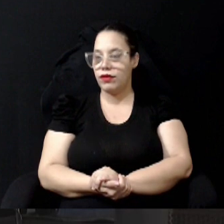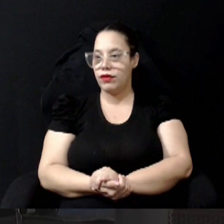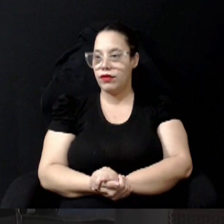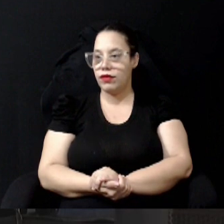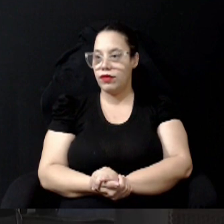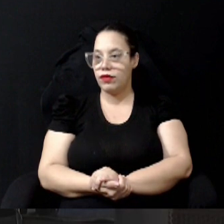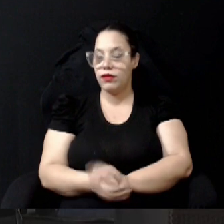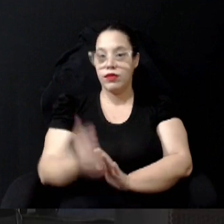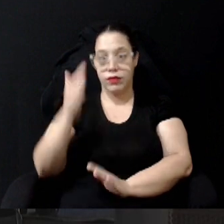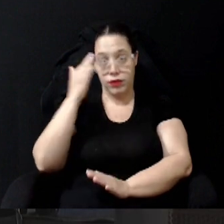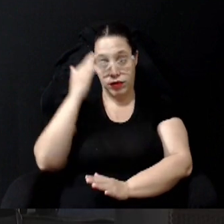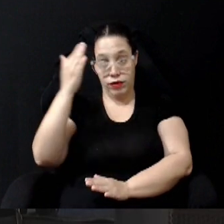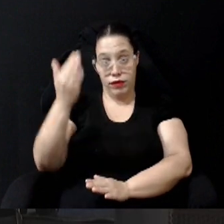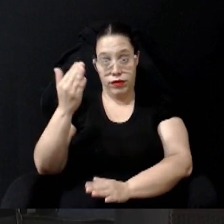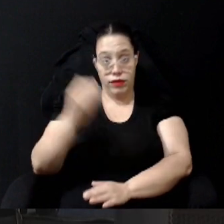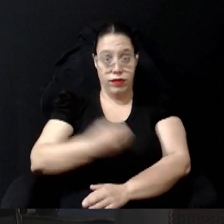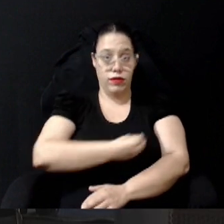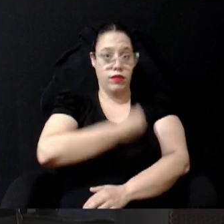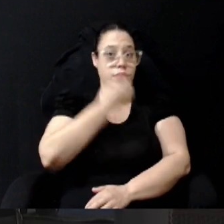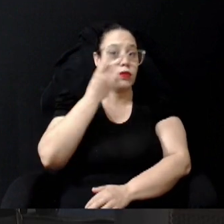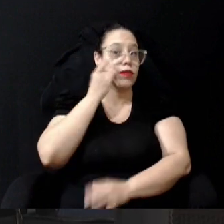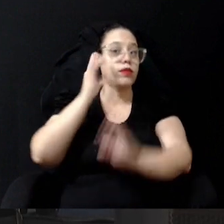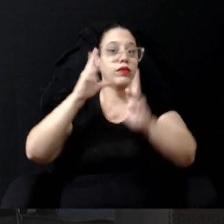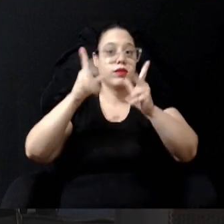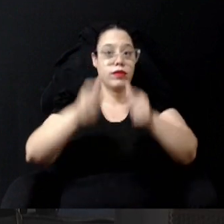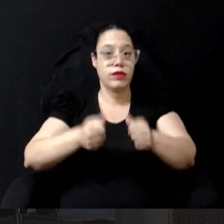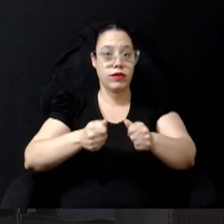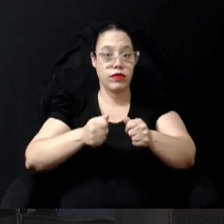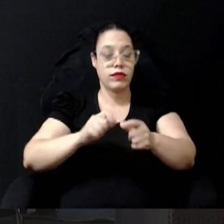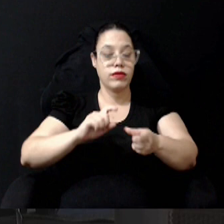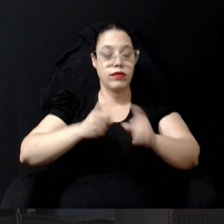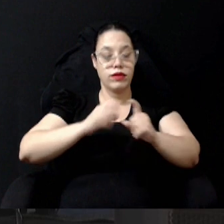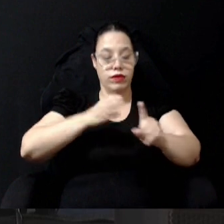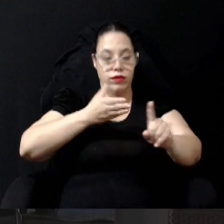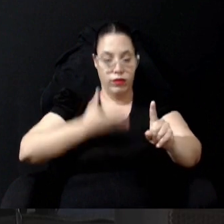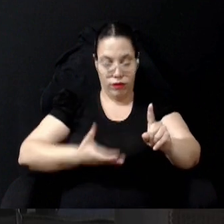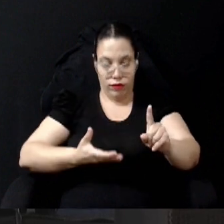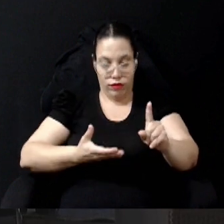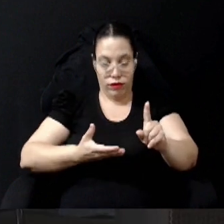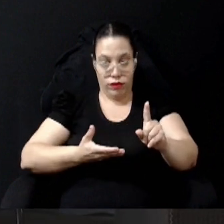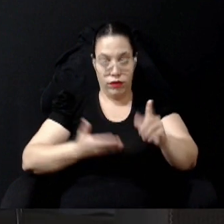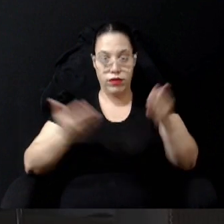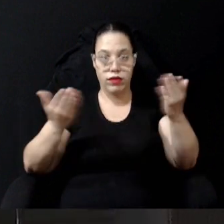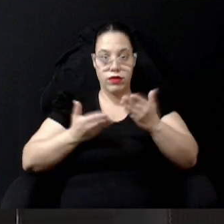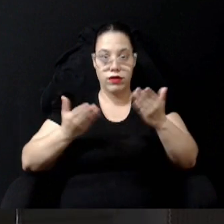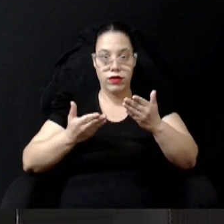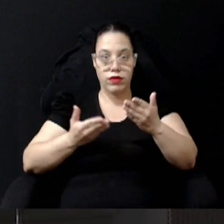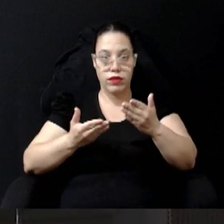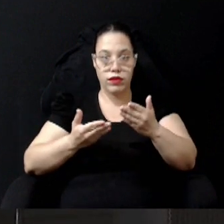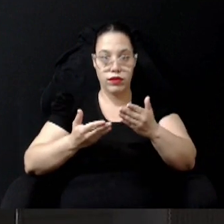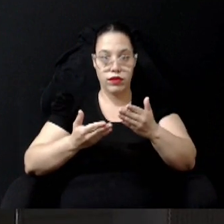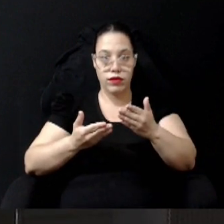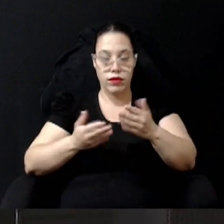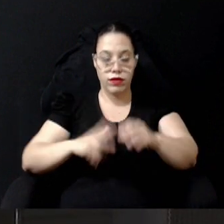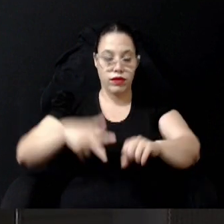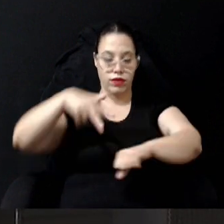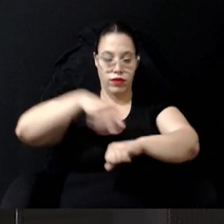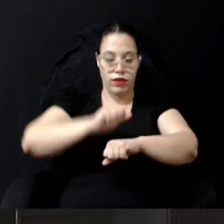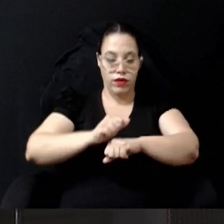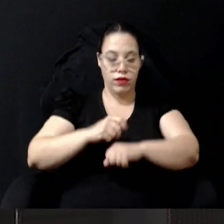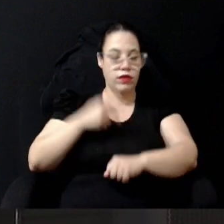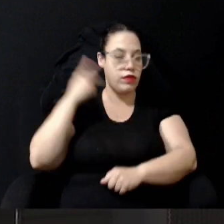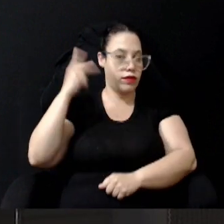Agradecemos a presença de todos nesta solenidade e agora convidamos à tribuna o vereador